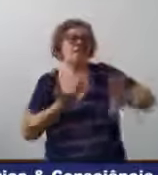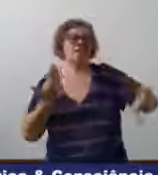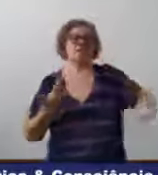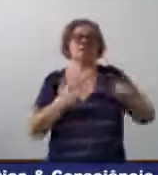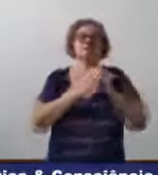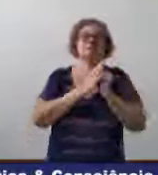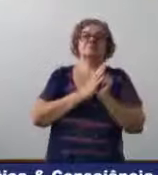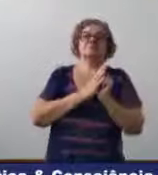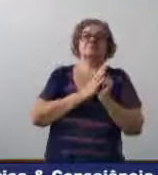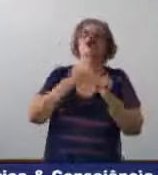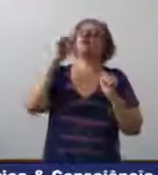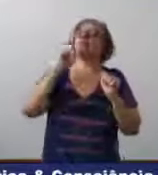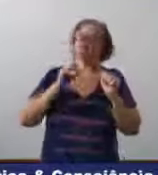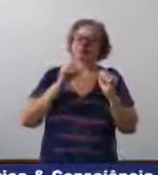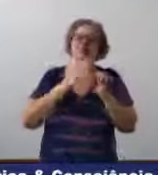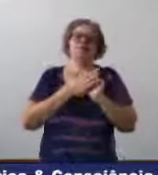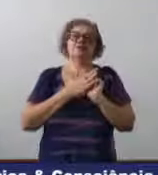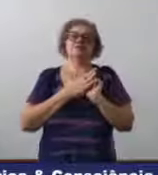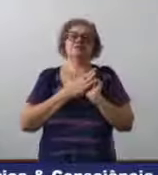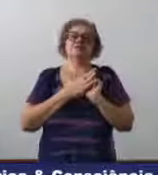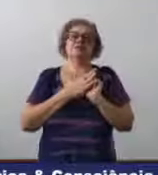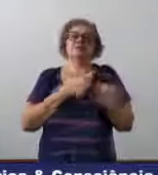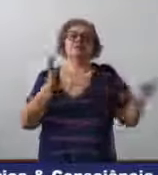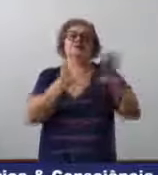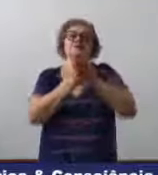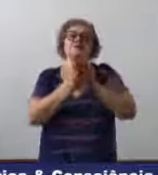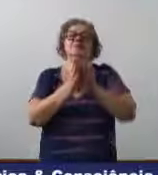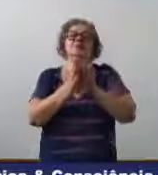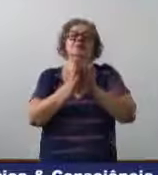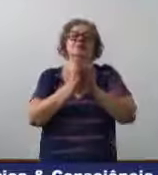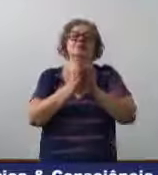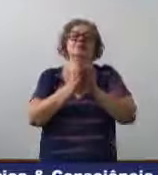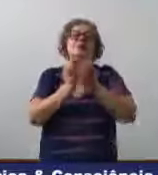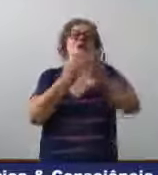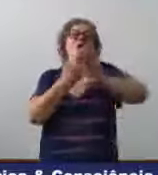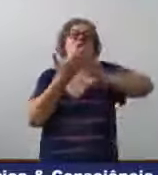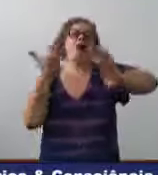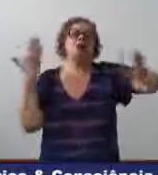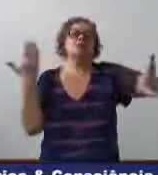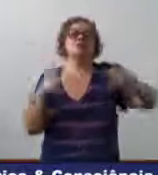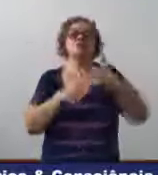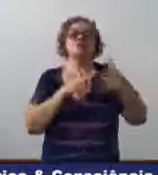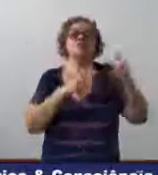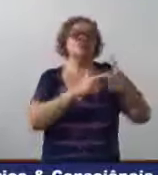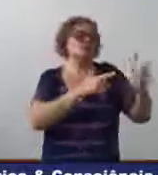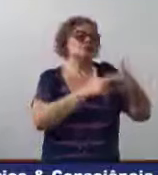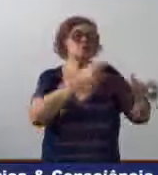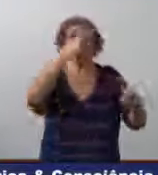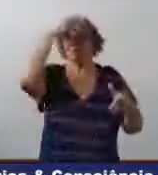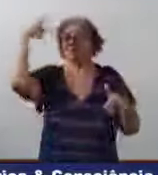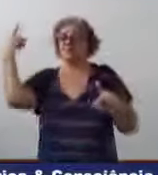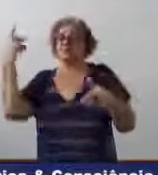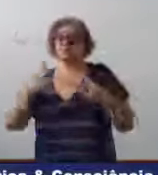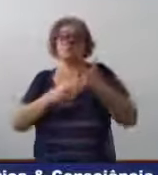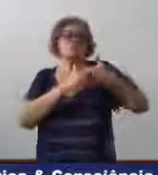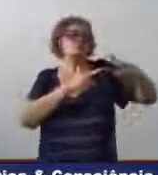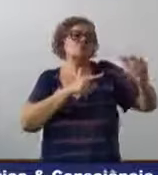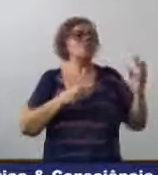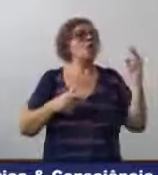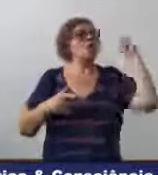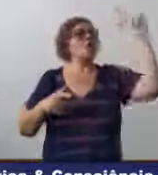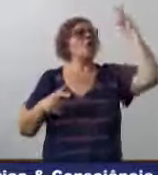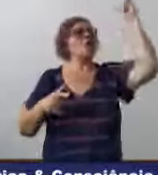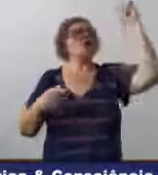divisão por motivos didáticos apenas e terminamos levando a divisão a sério. Dividimos as pessoas em